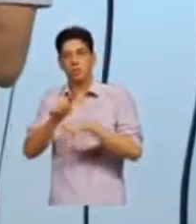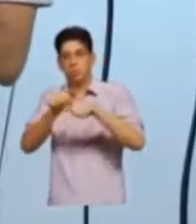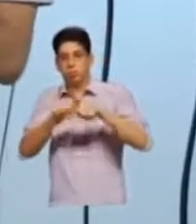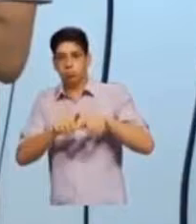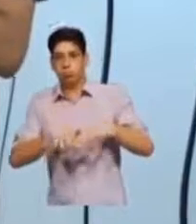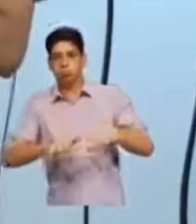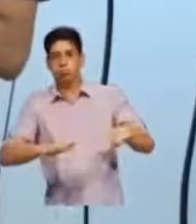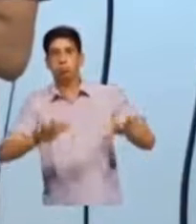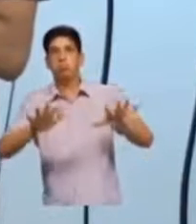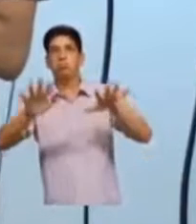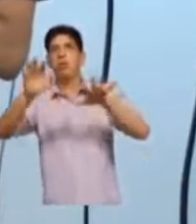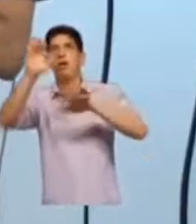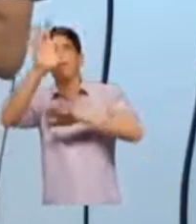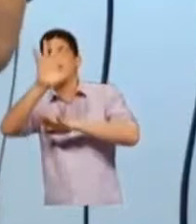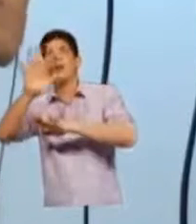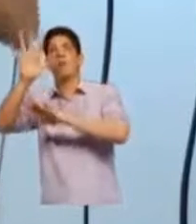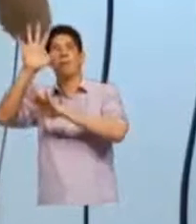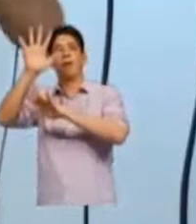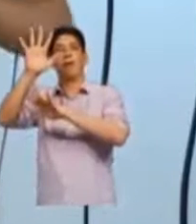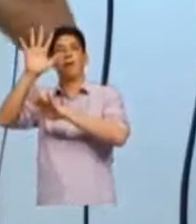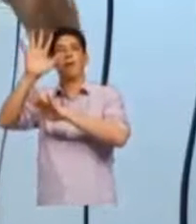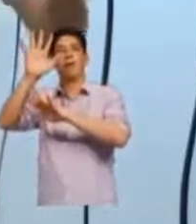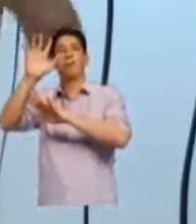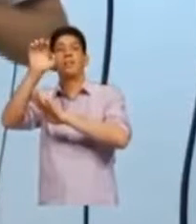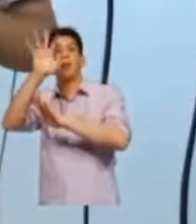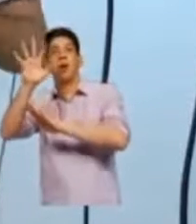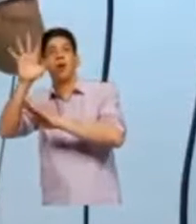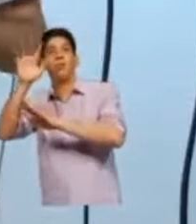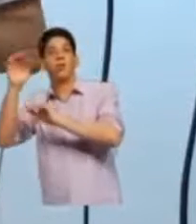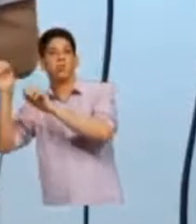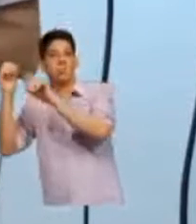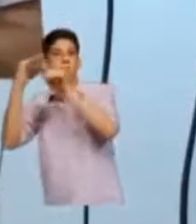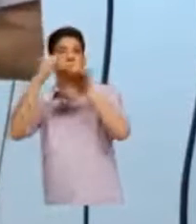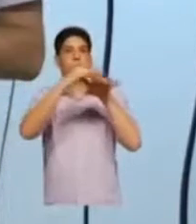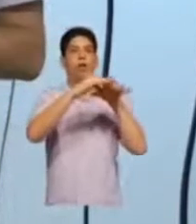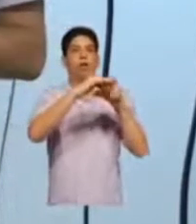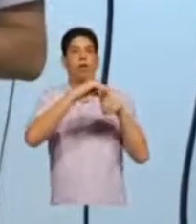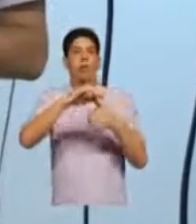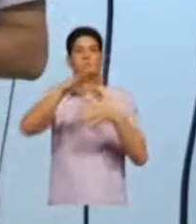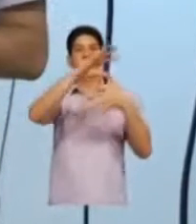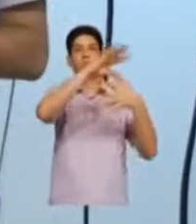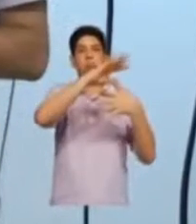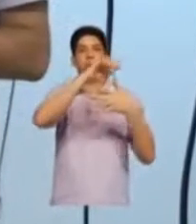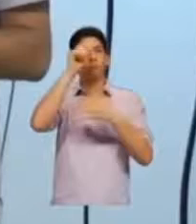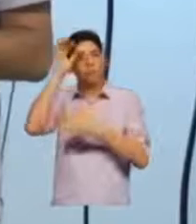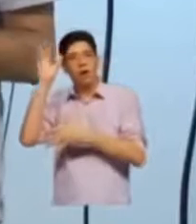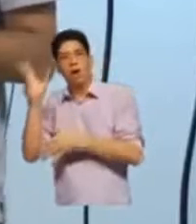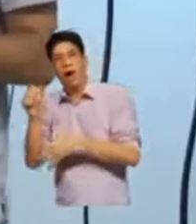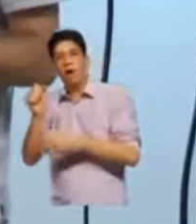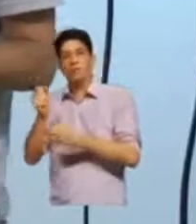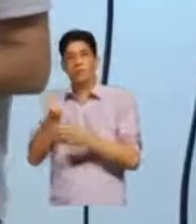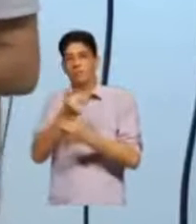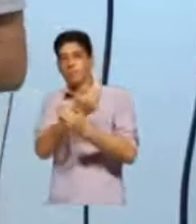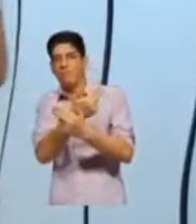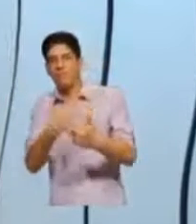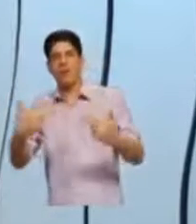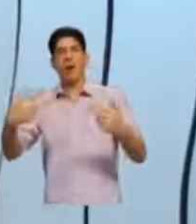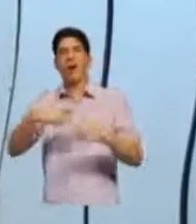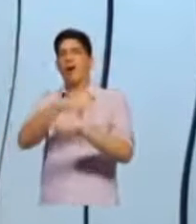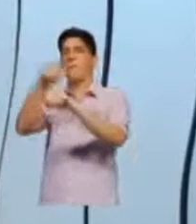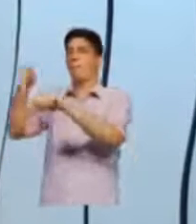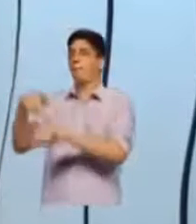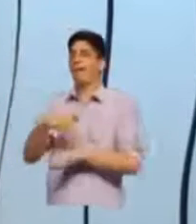Europa. Da Europa, então, acometeu vários outros países que teve casos confirmados. Com isso,